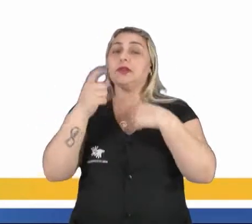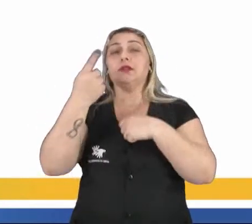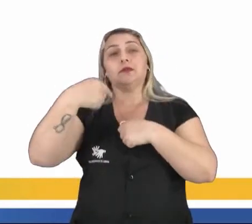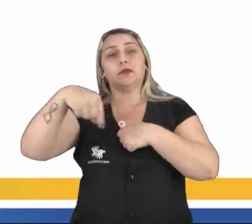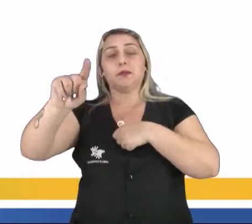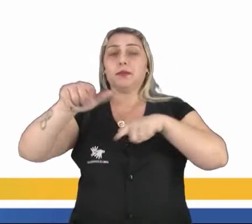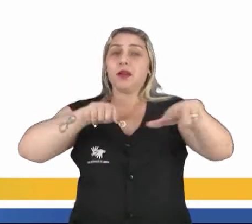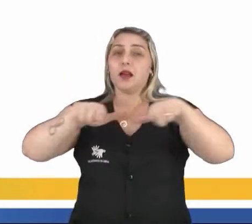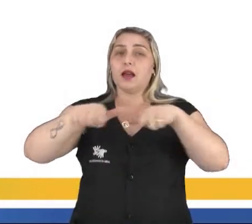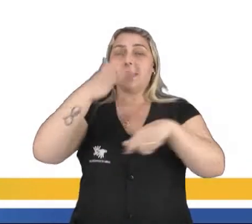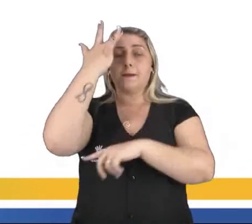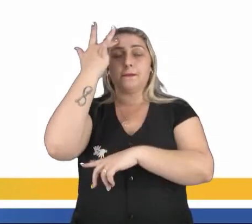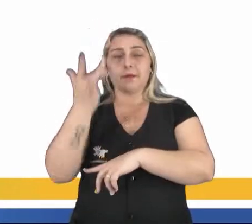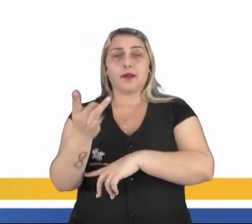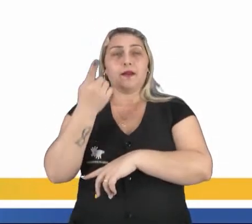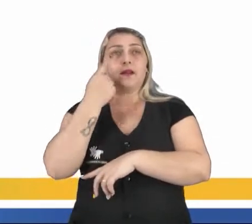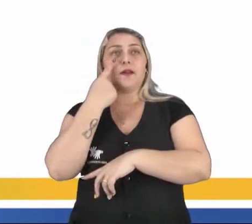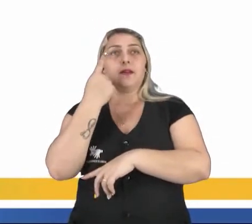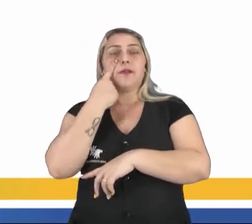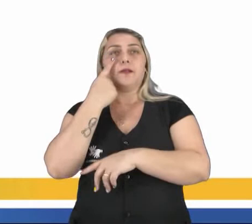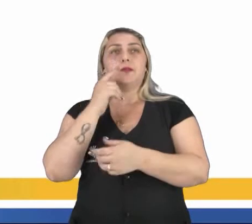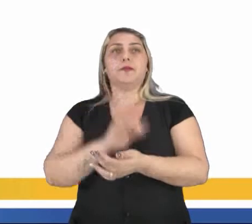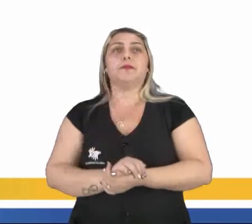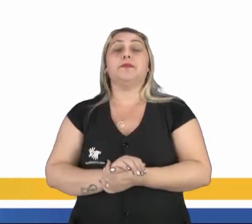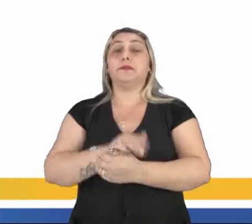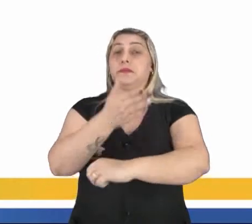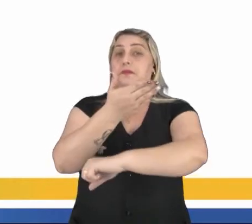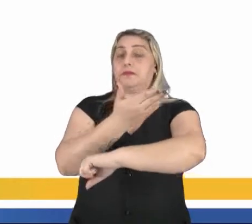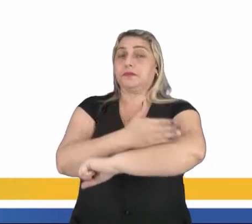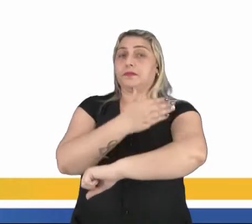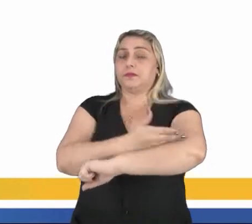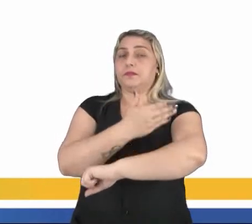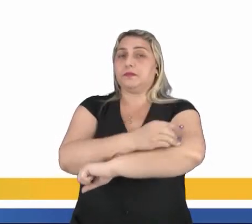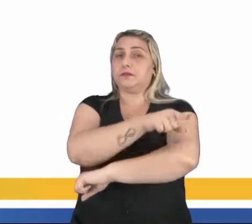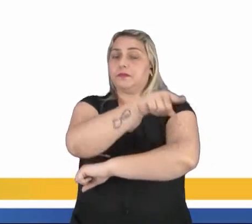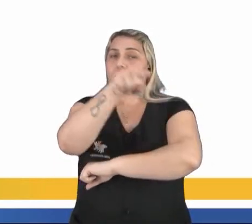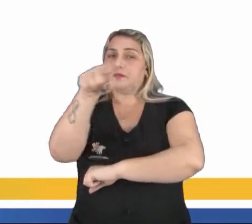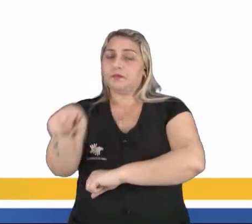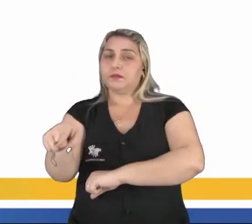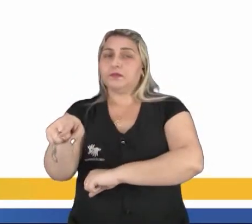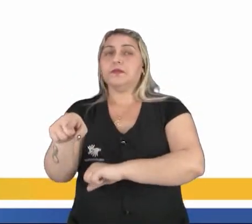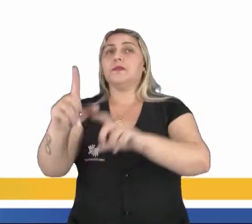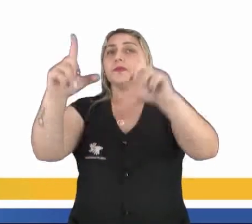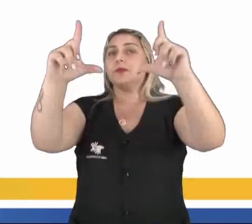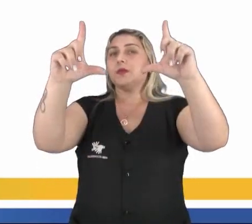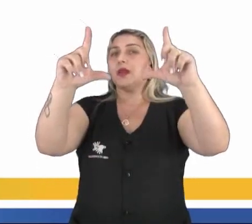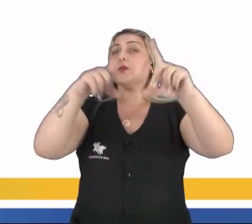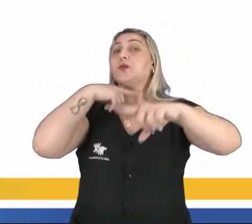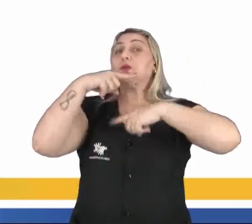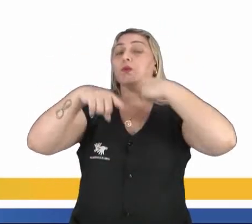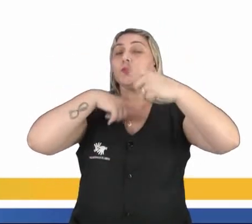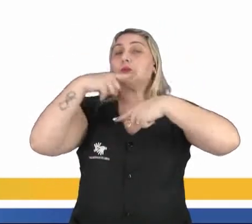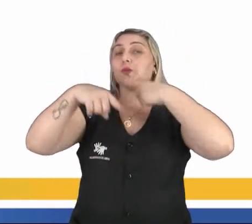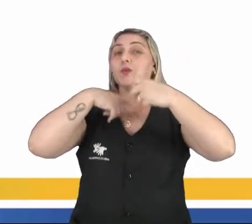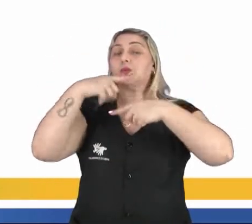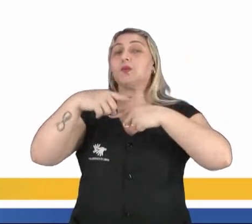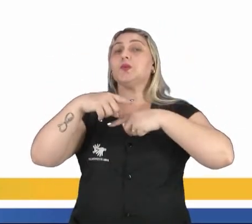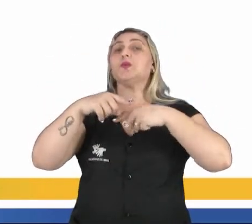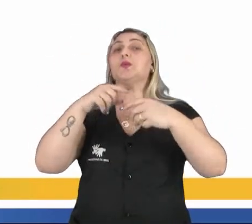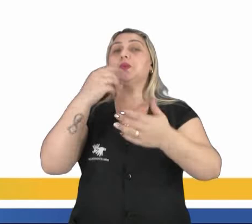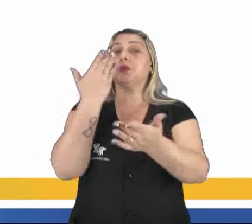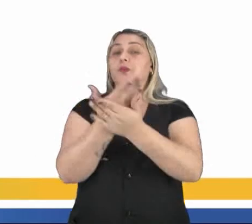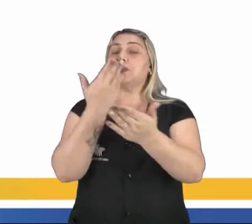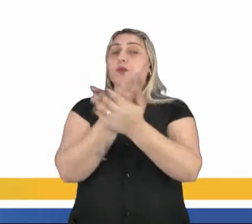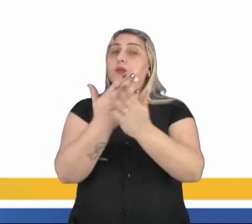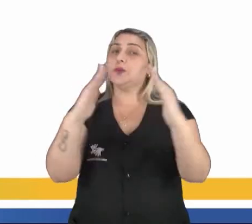aí. Então, eu vou deixar esse exercício aí para vocês, tá? Tirarem as dúvidas de vocês, aí trabalharem